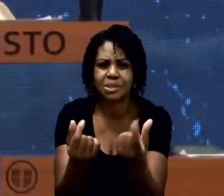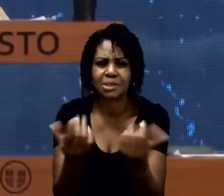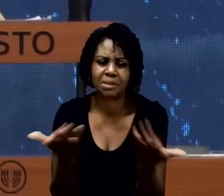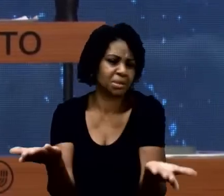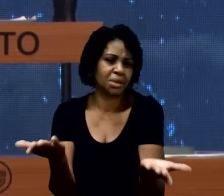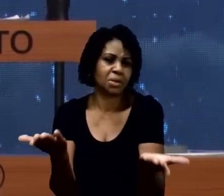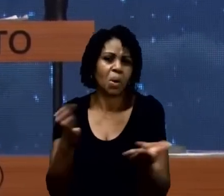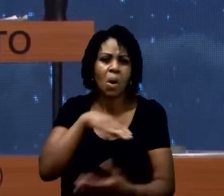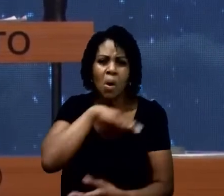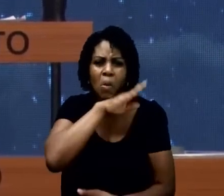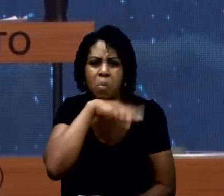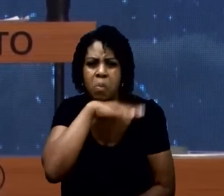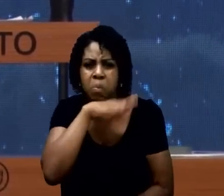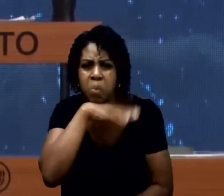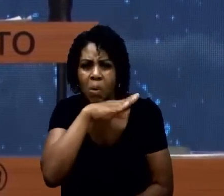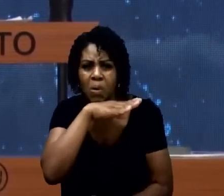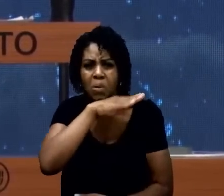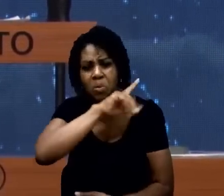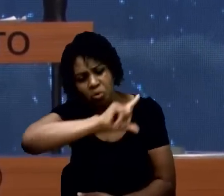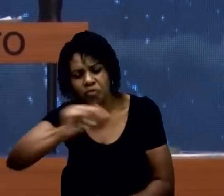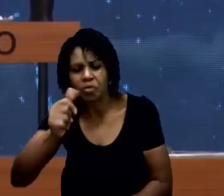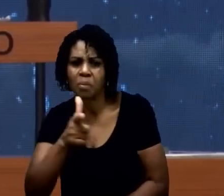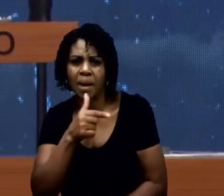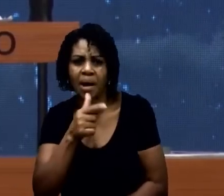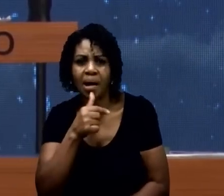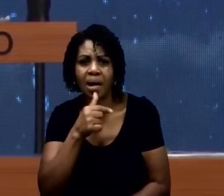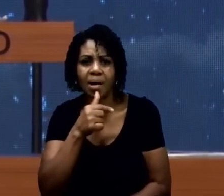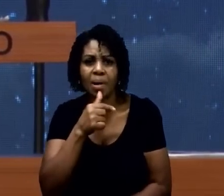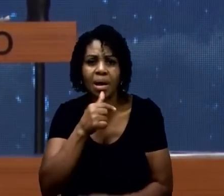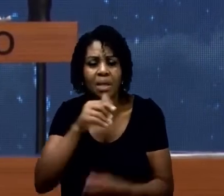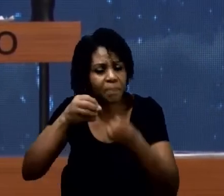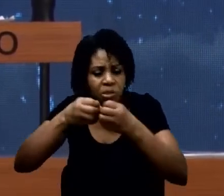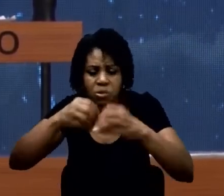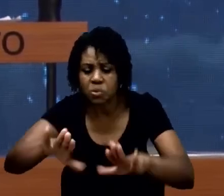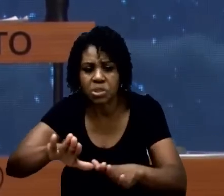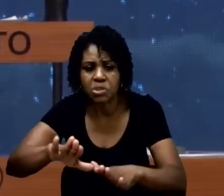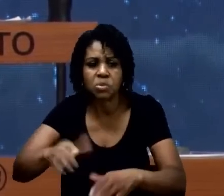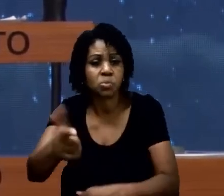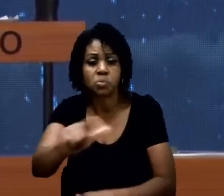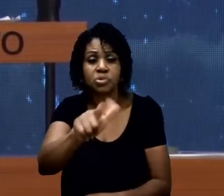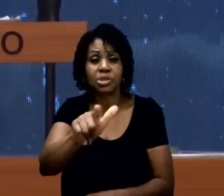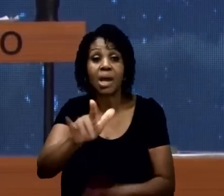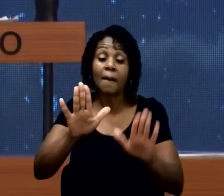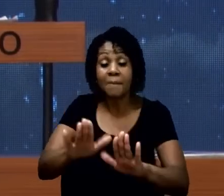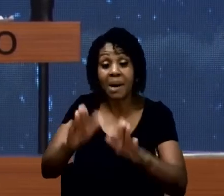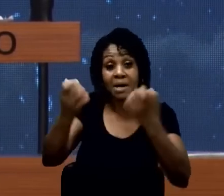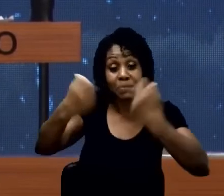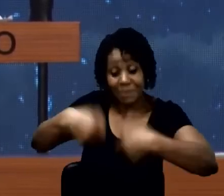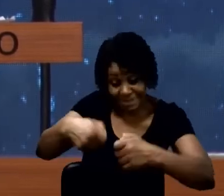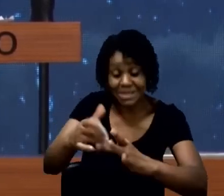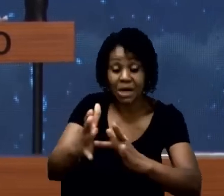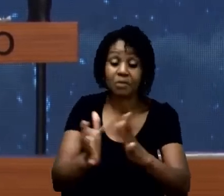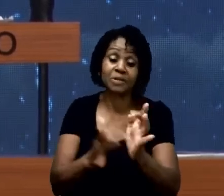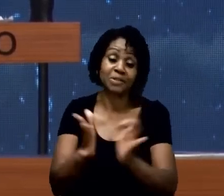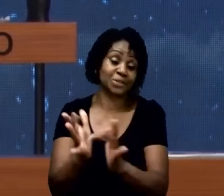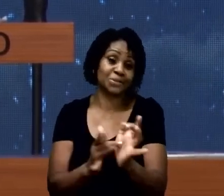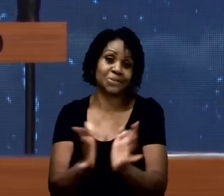Nenhum porco mais foi atirado na água. Nenhum. Ninguém mais teve prejuízo. Mas estava todo mundo precisando de Jesus.